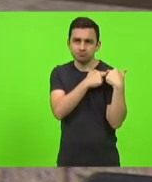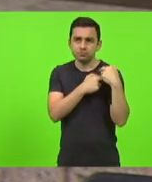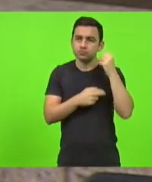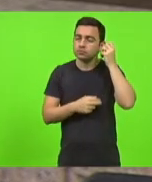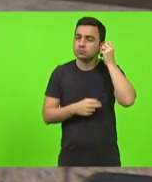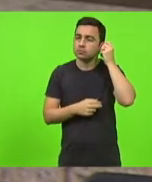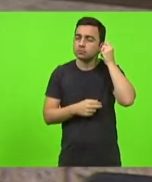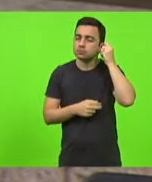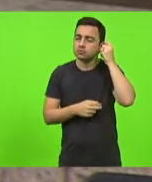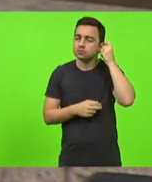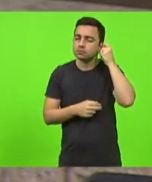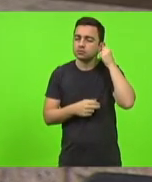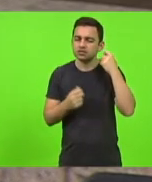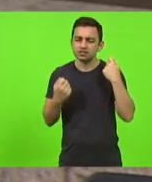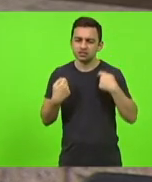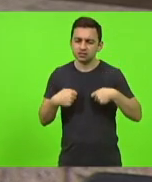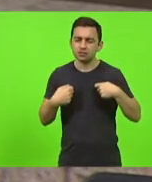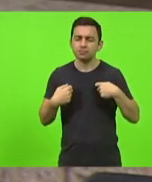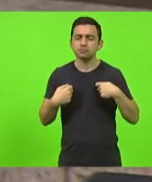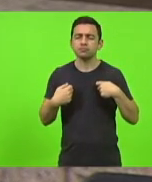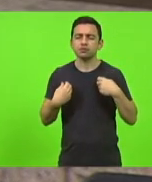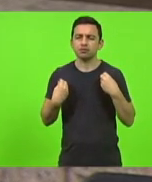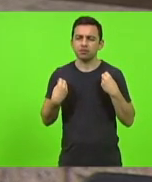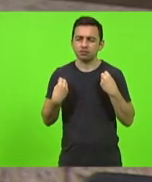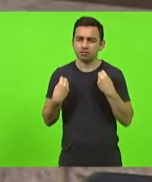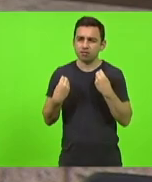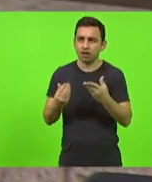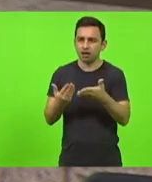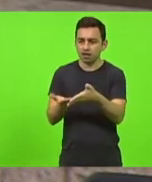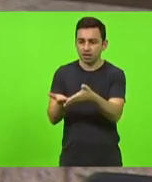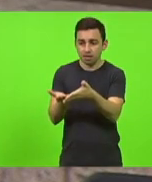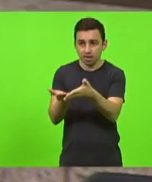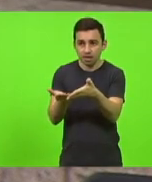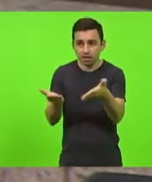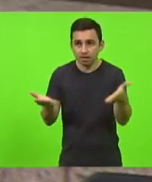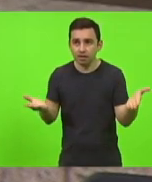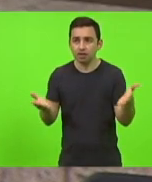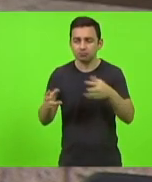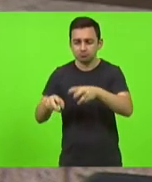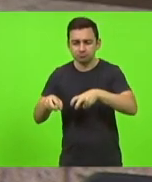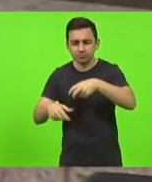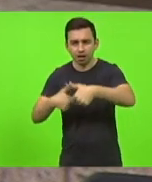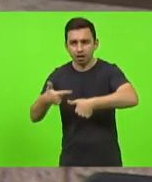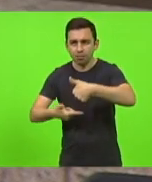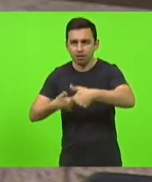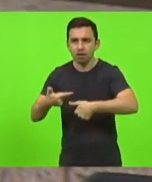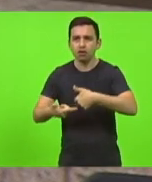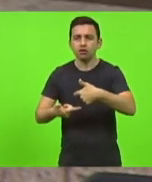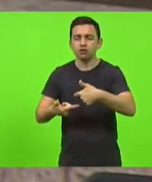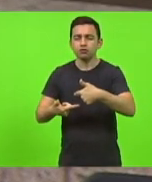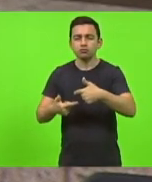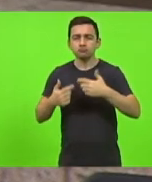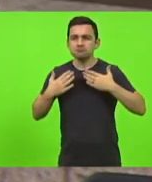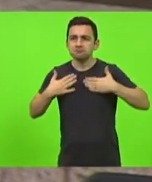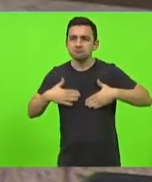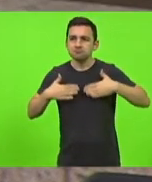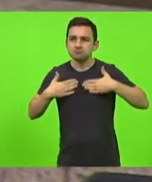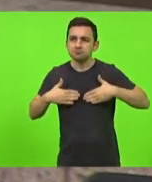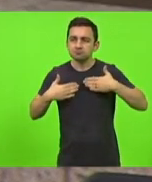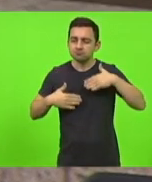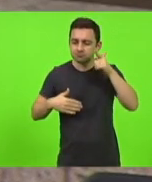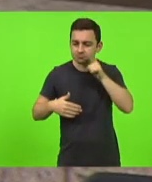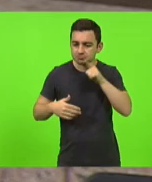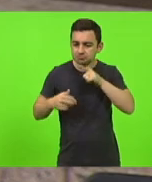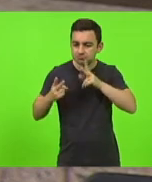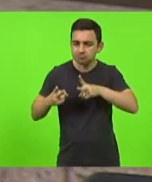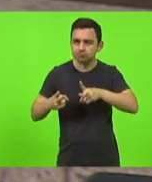ofereça aos nossos produtores, né, a quem vive aqui em Santa Catarina, condições de continuar trabalhando